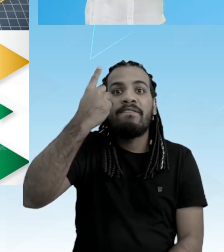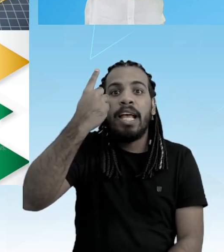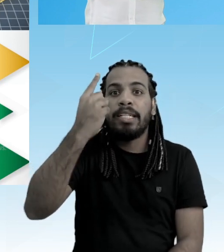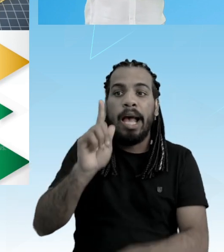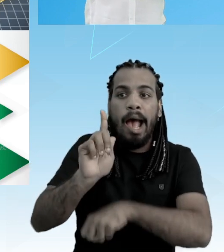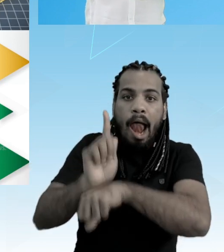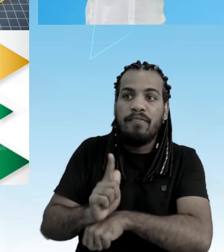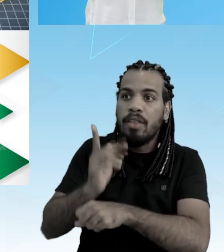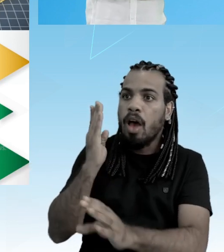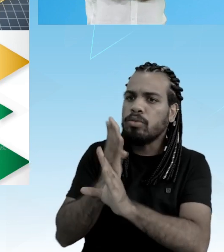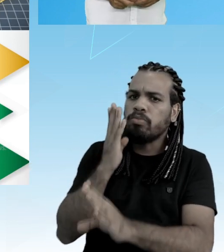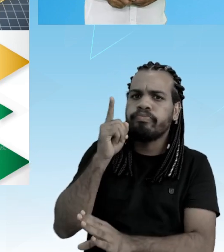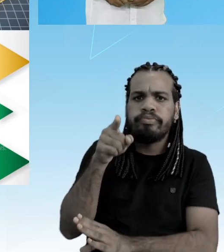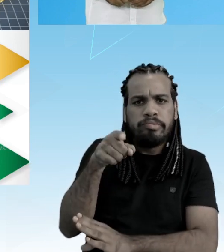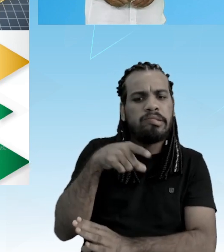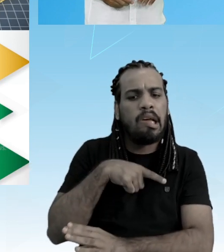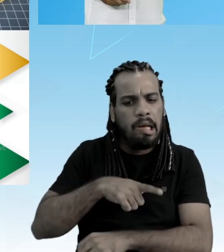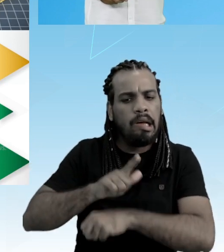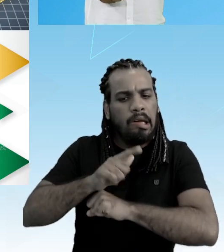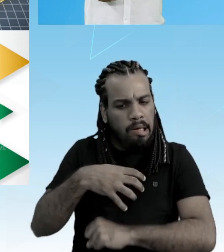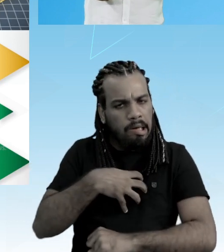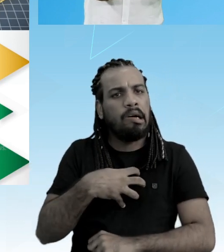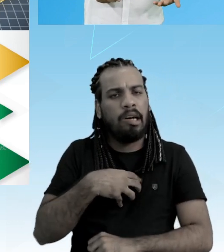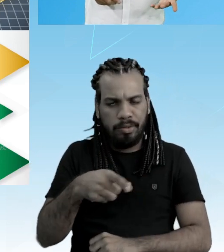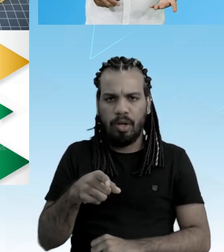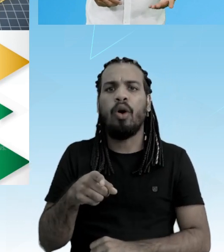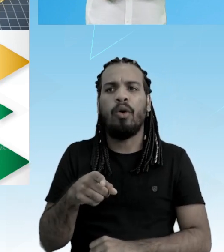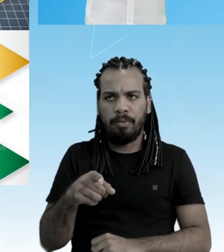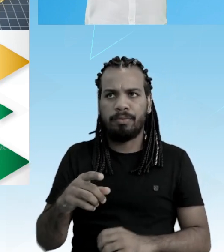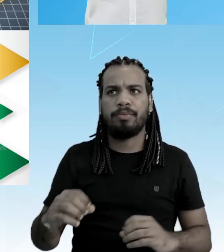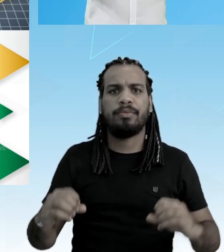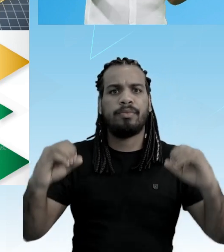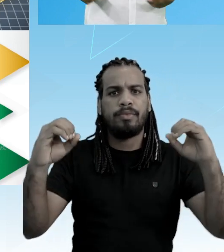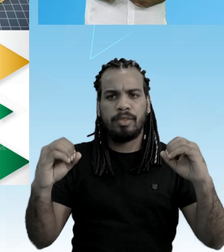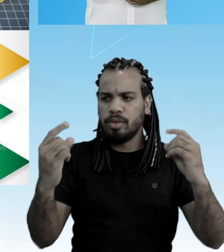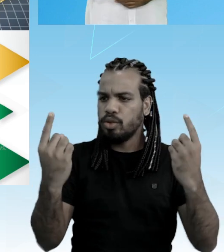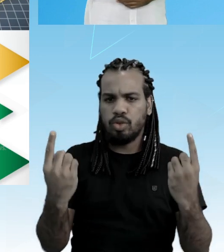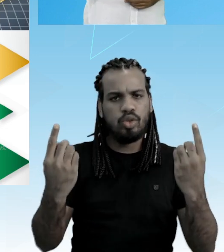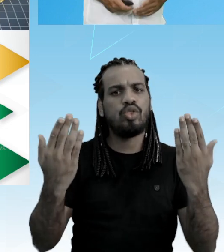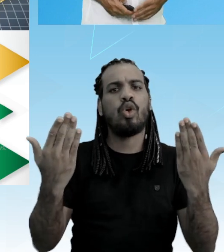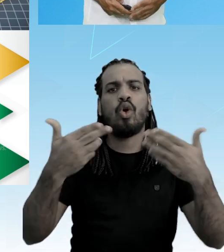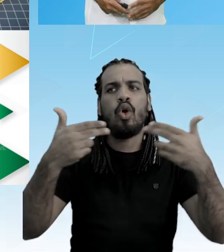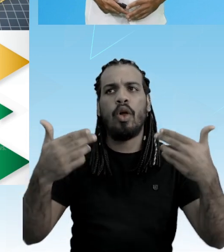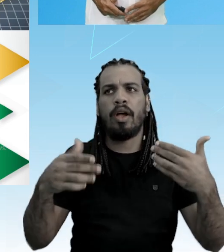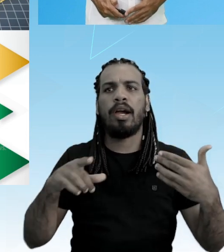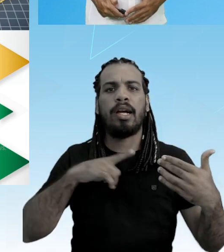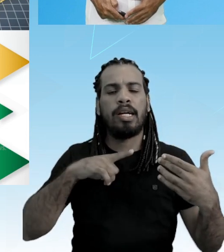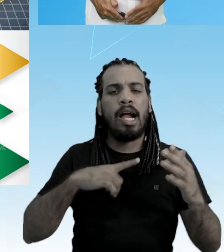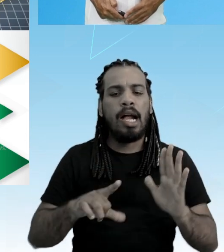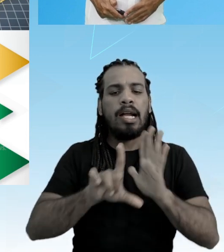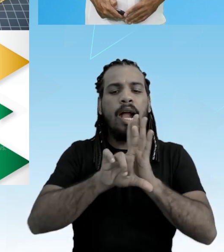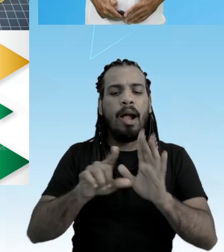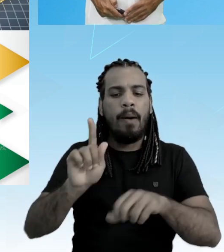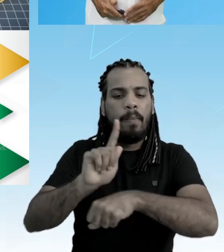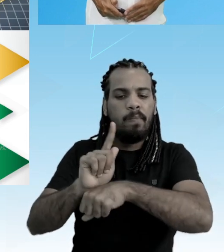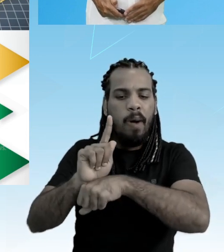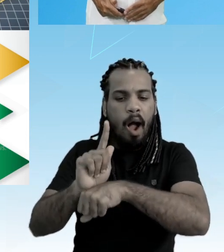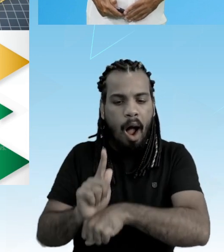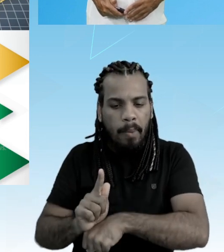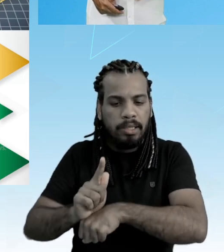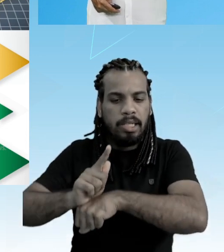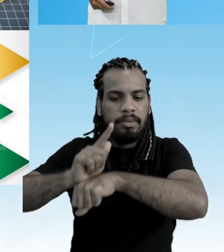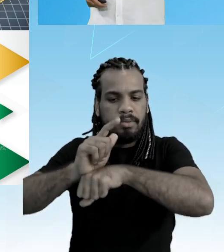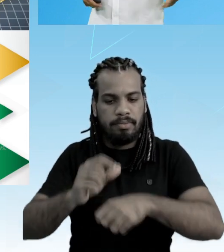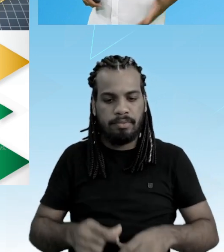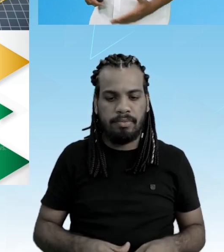força de atração gravitacional entre dois corpos por meio da lei da gravitação